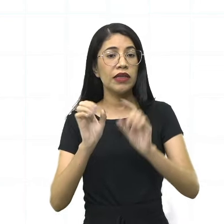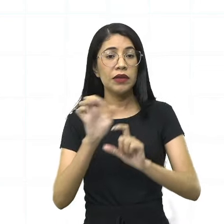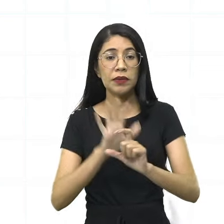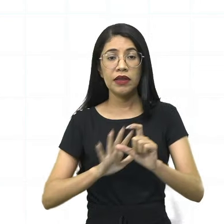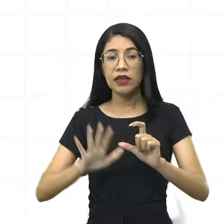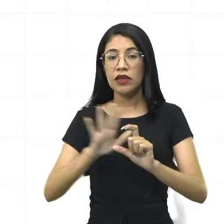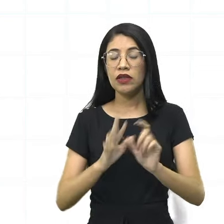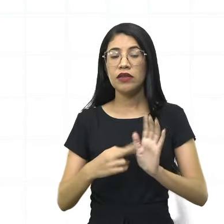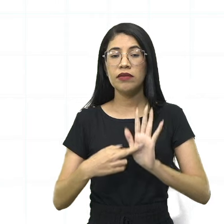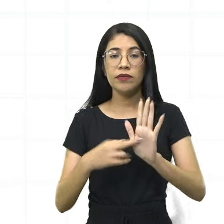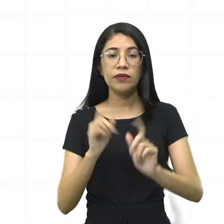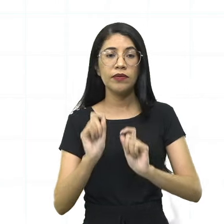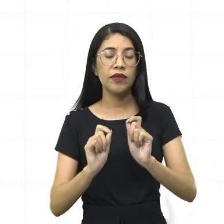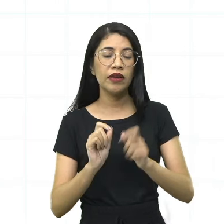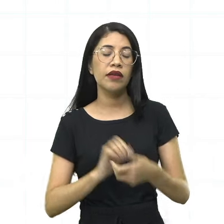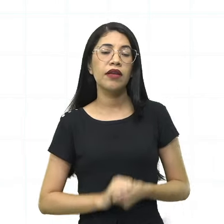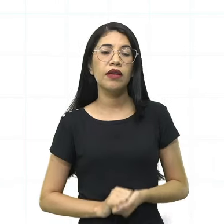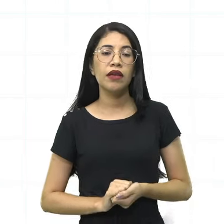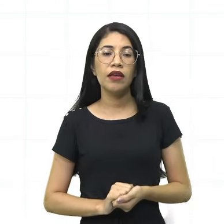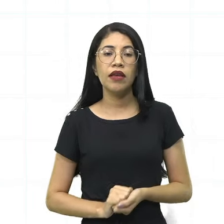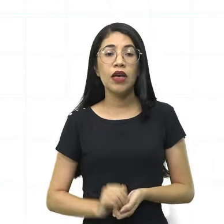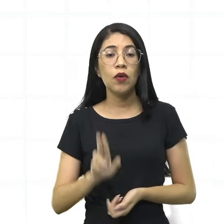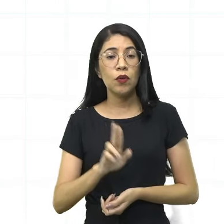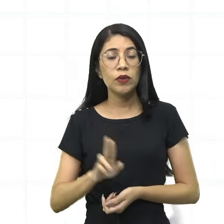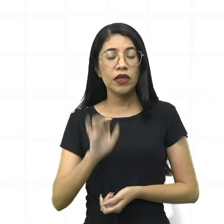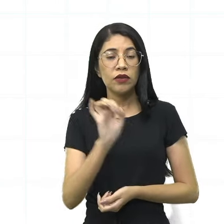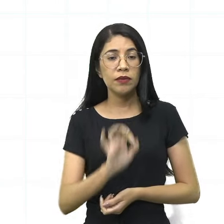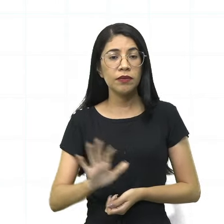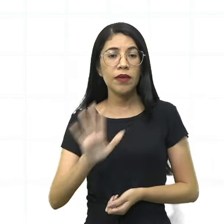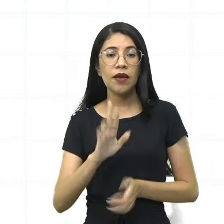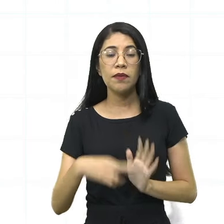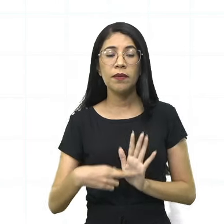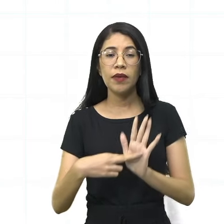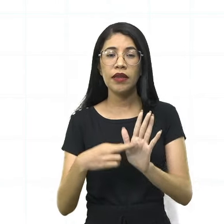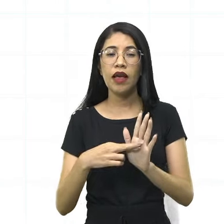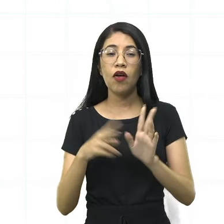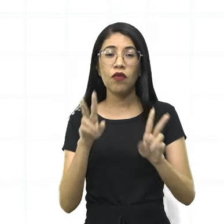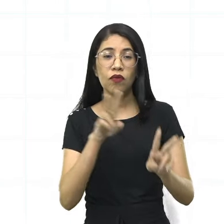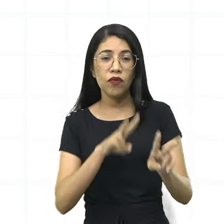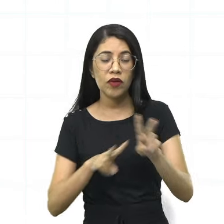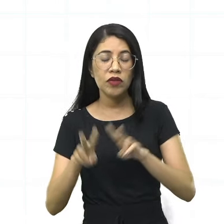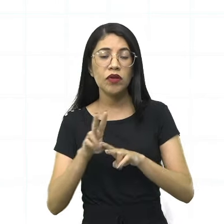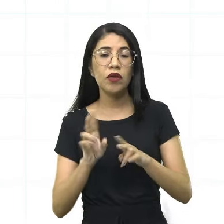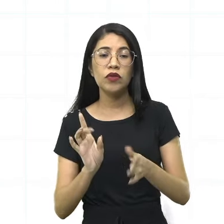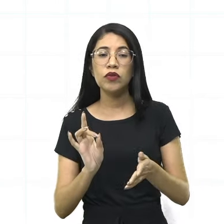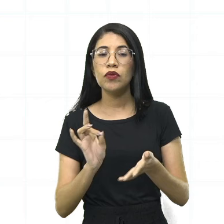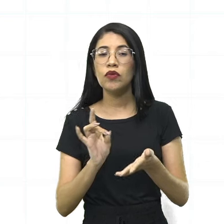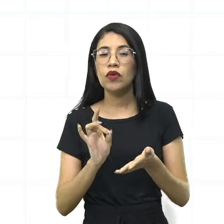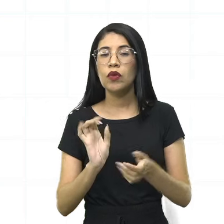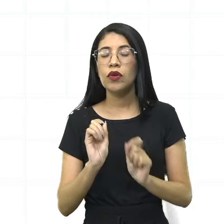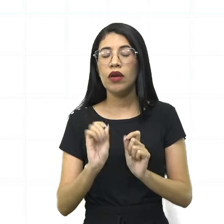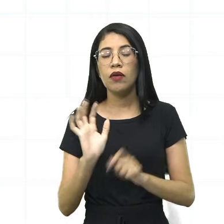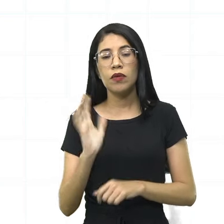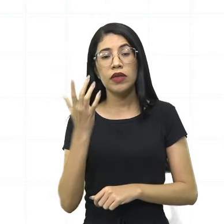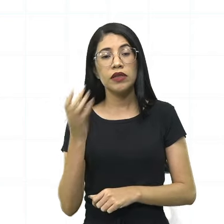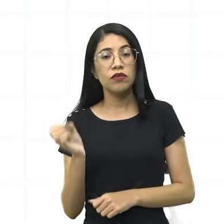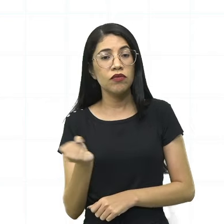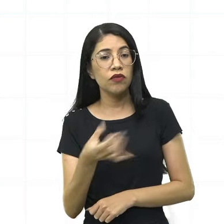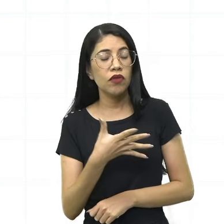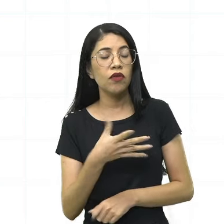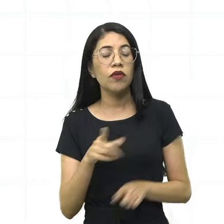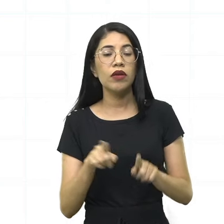charge é utilizada uma imagem como representação visual de fatos recentes,